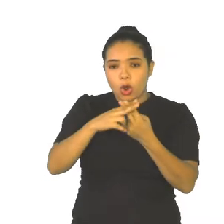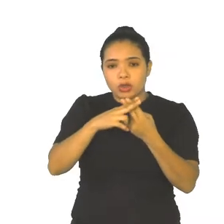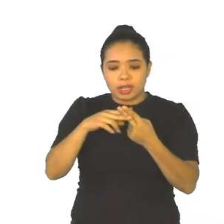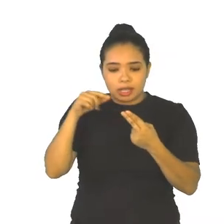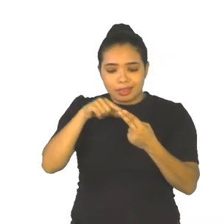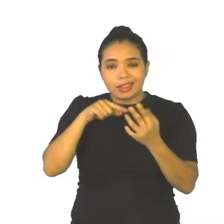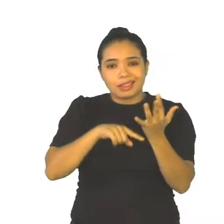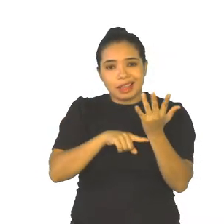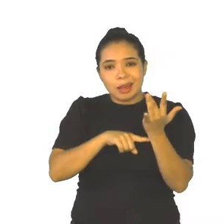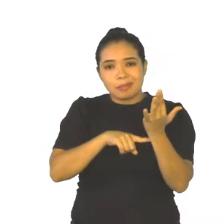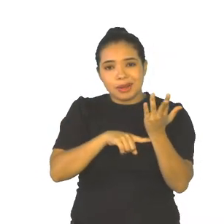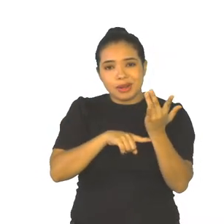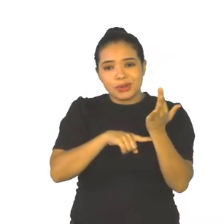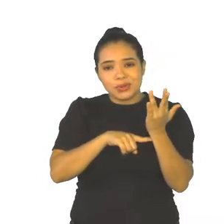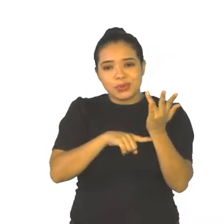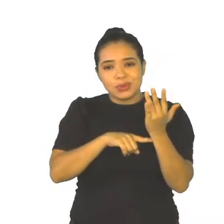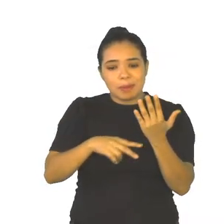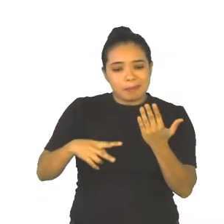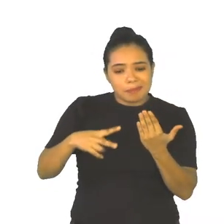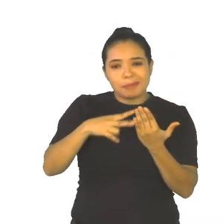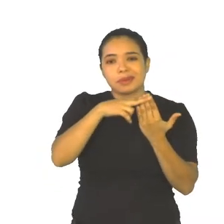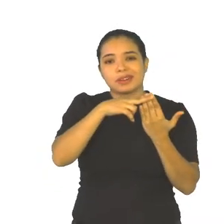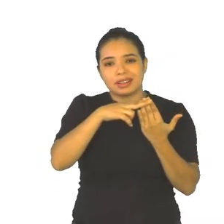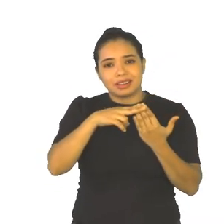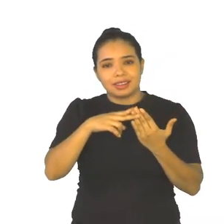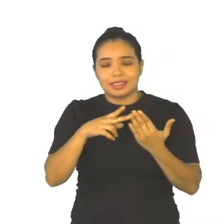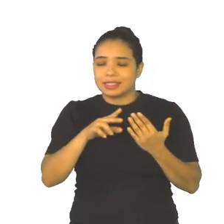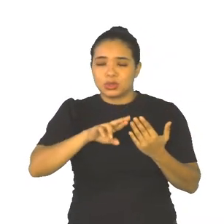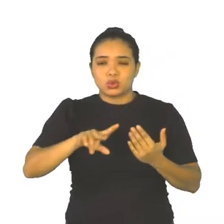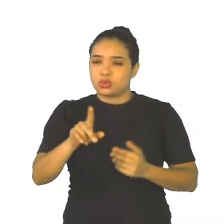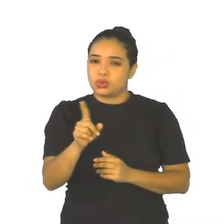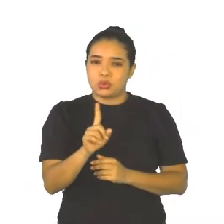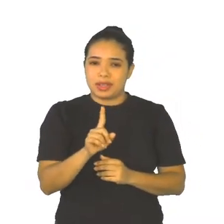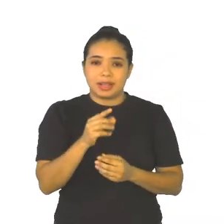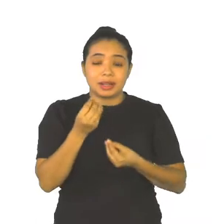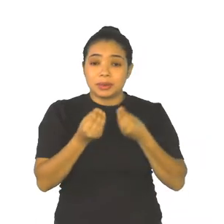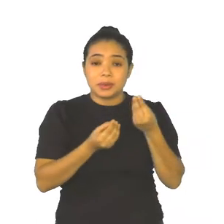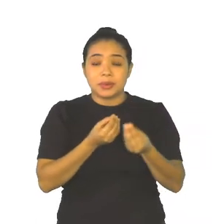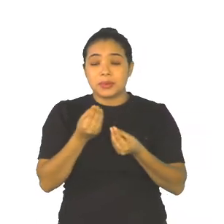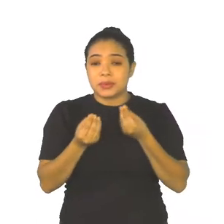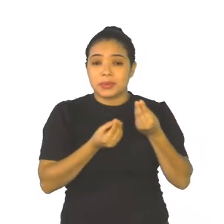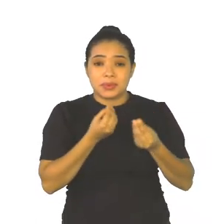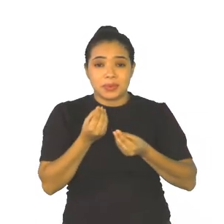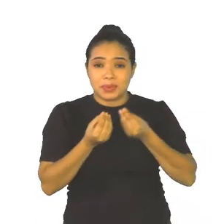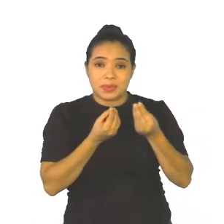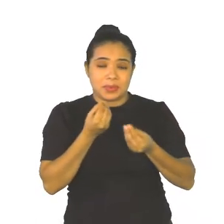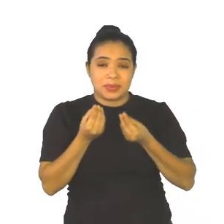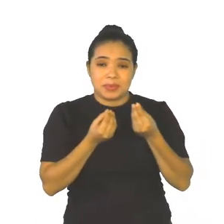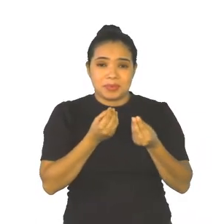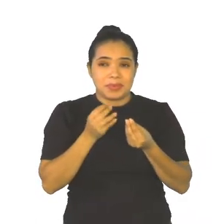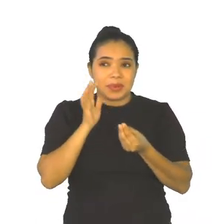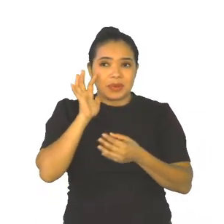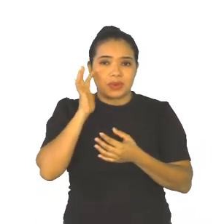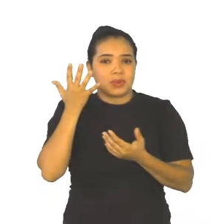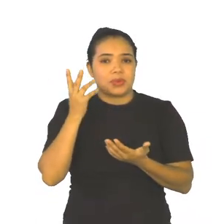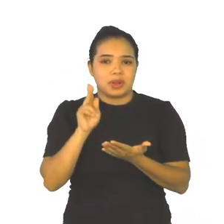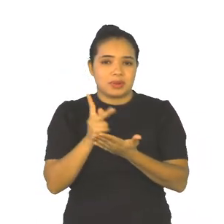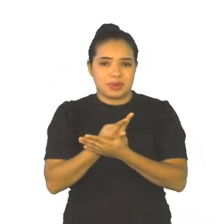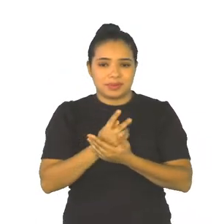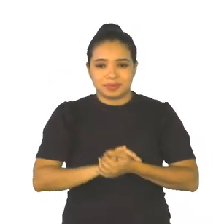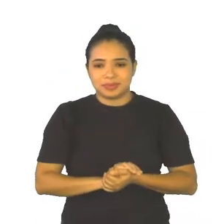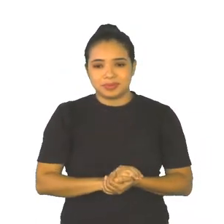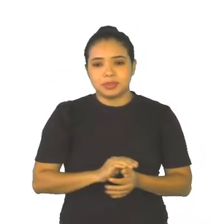justamente os dedinhos da mão dela. E aí, como que ela reagiu nessa hora? Questão 28. A